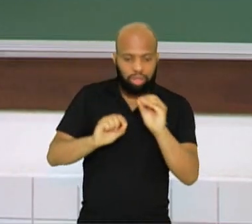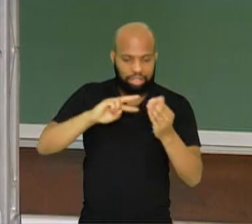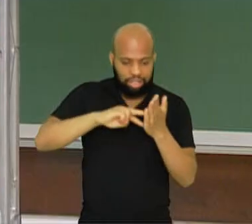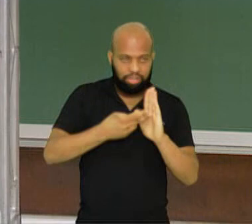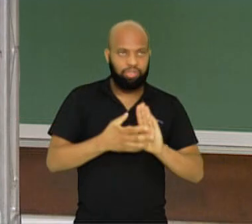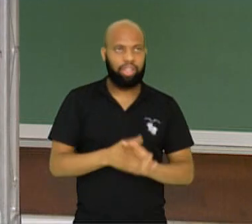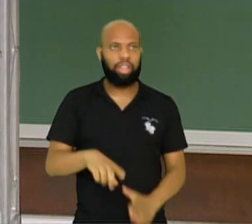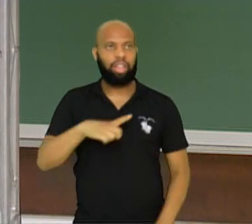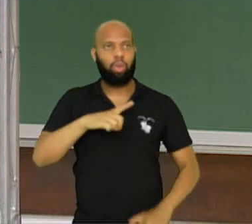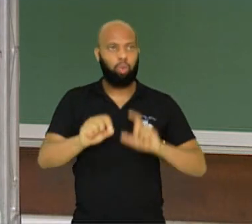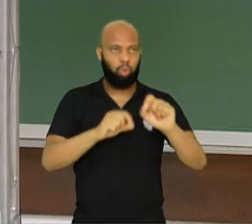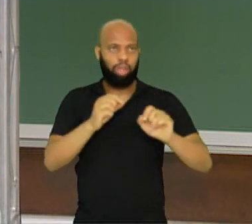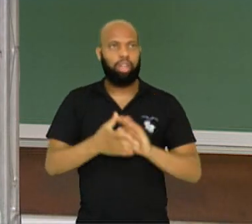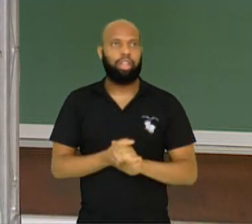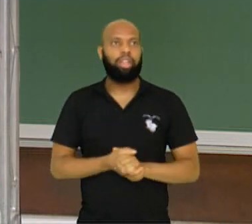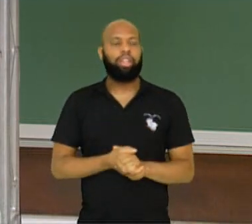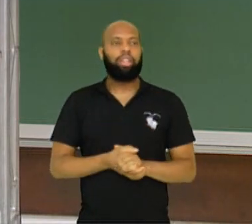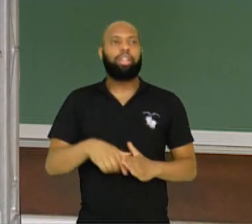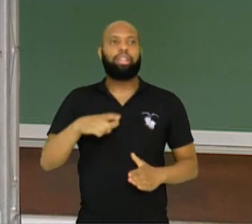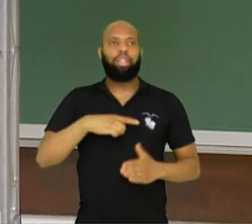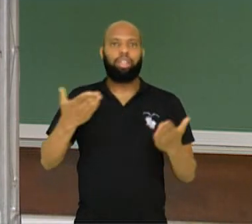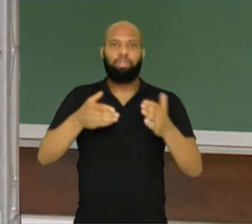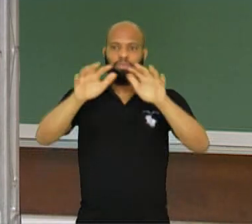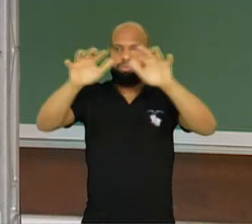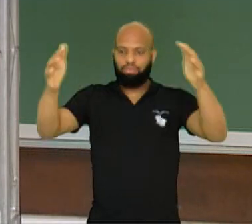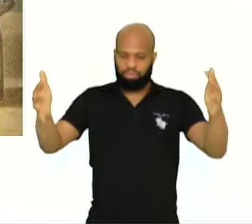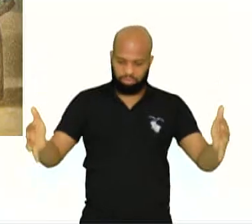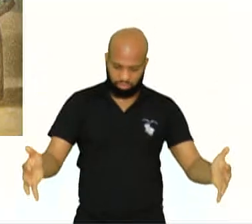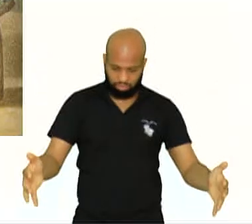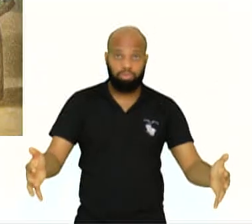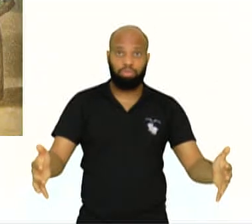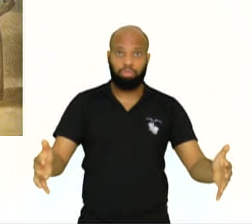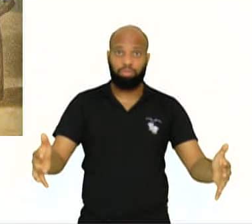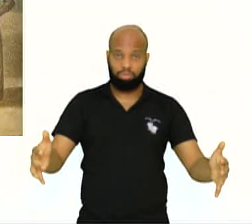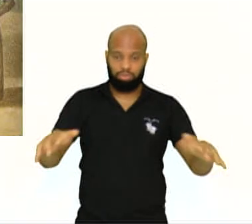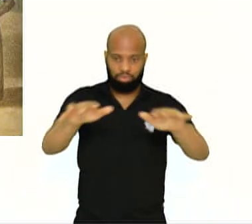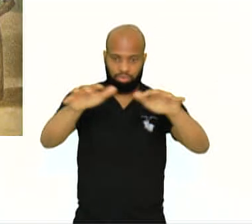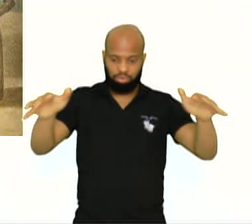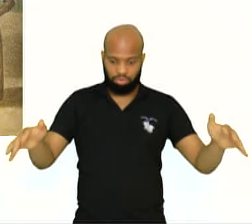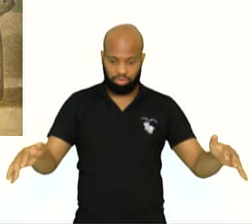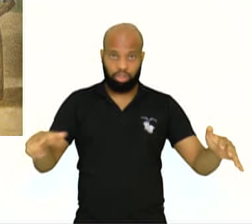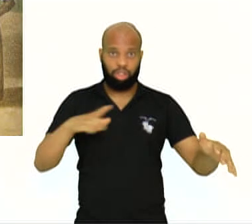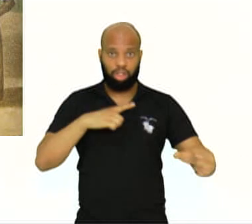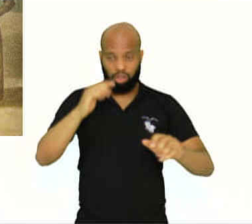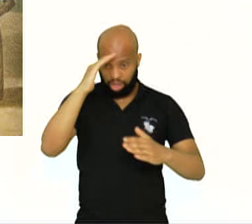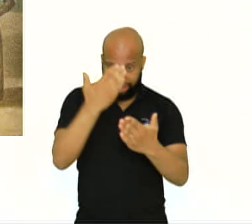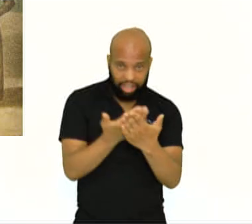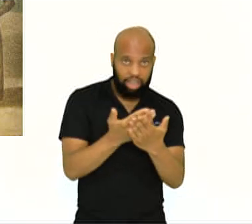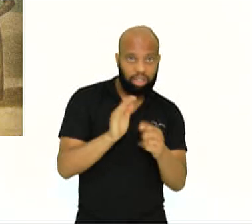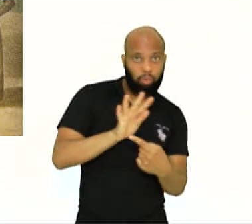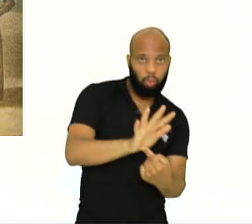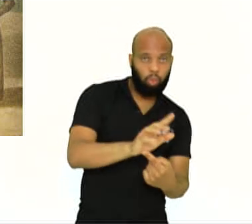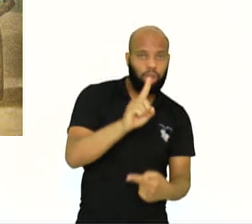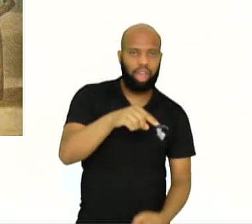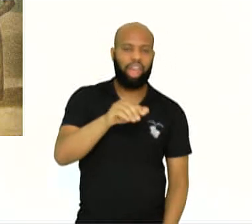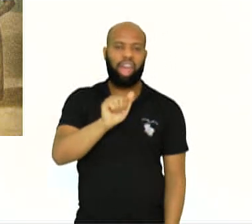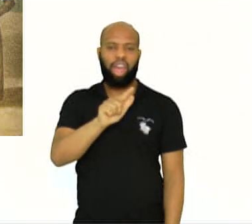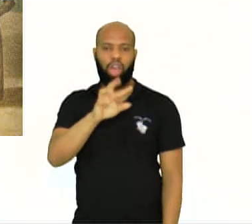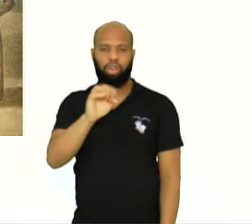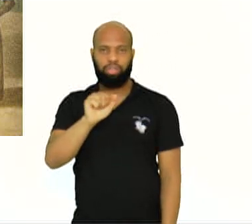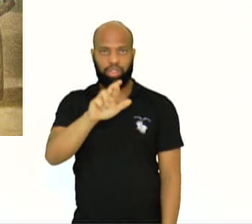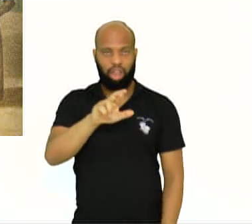imateriais. Então aqui a gente tem um altar, onde vai mostrar as crenças religiosas, no que as